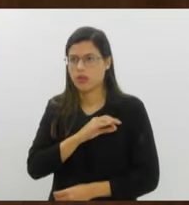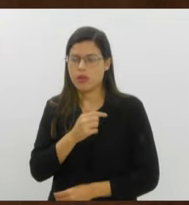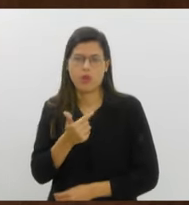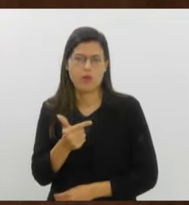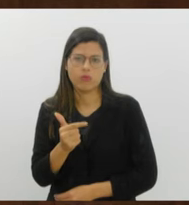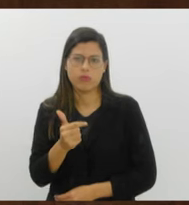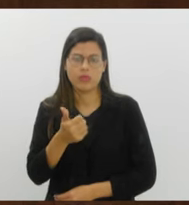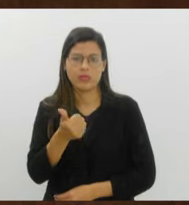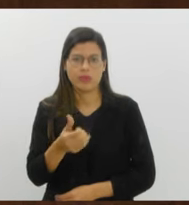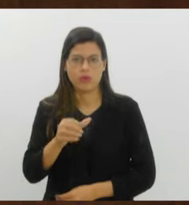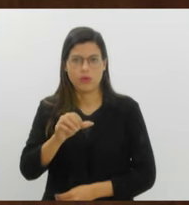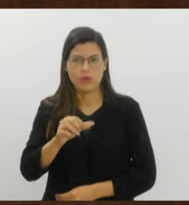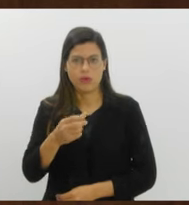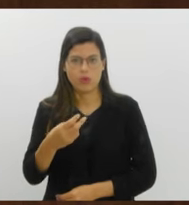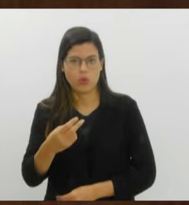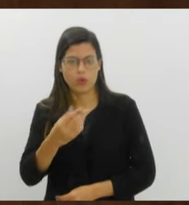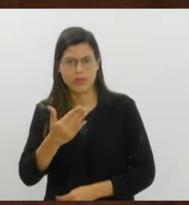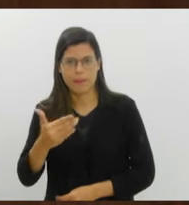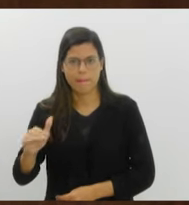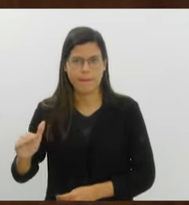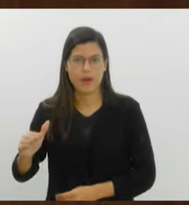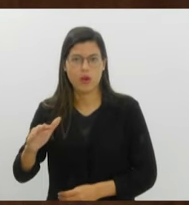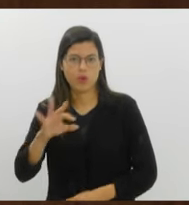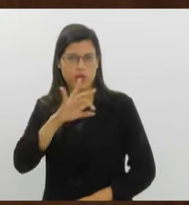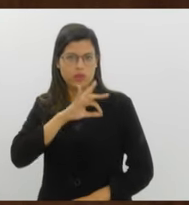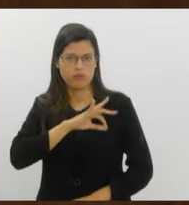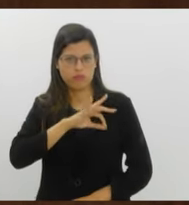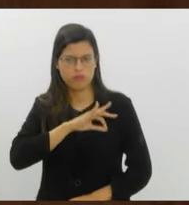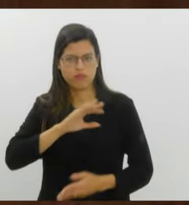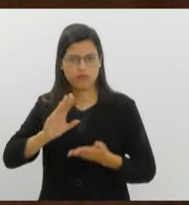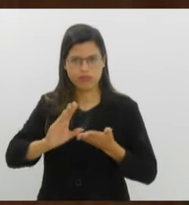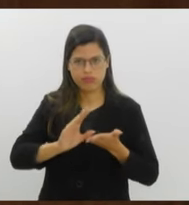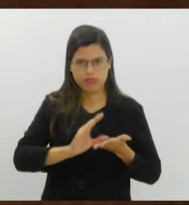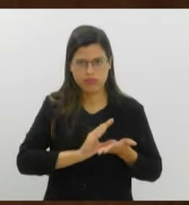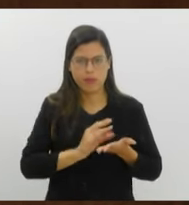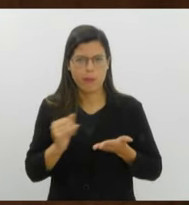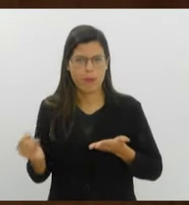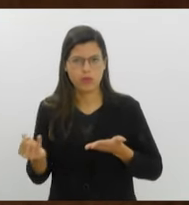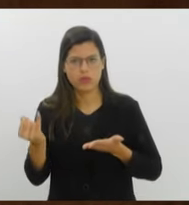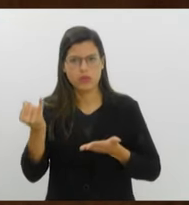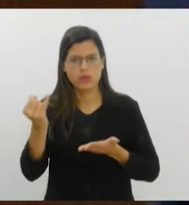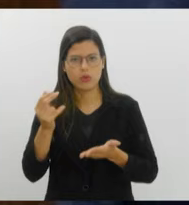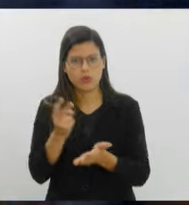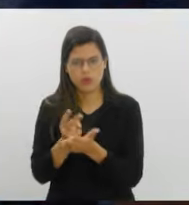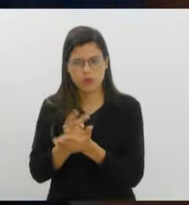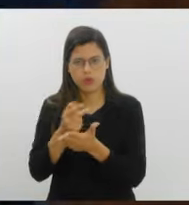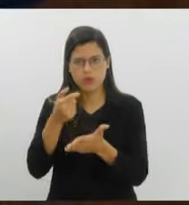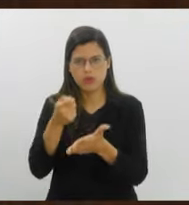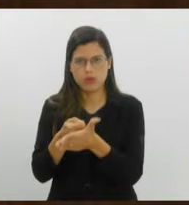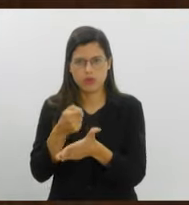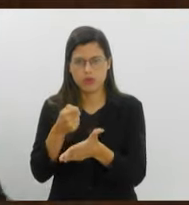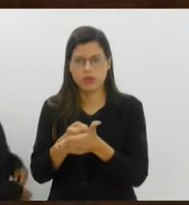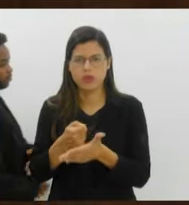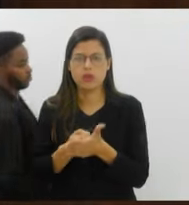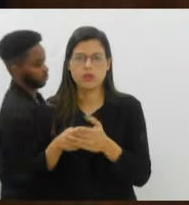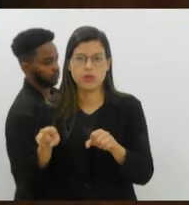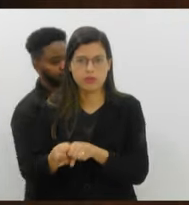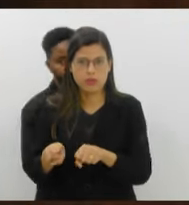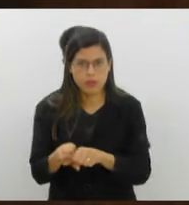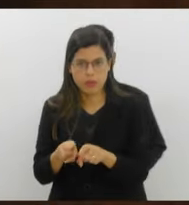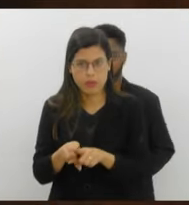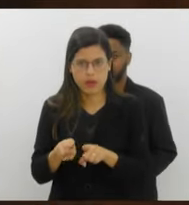dessa gratificação tão importante, como também continuarei lutando pela GRAM, para as viúvas,